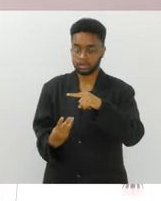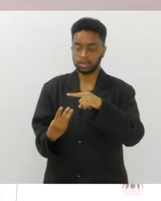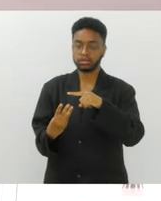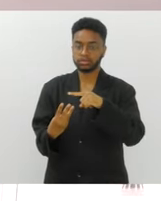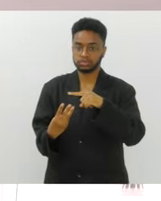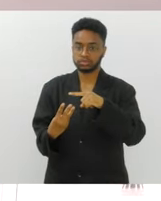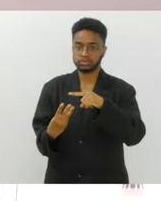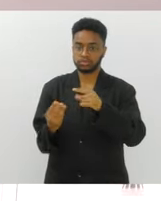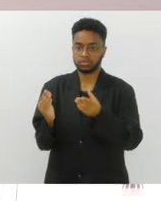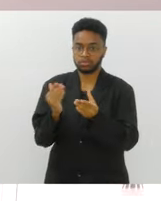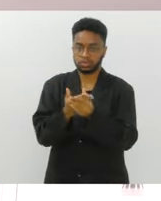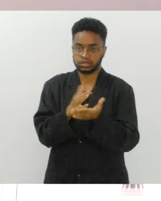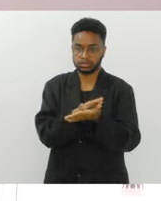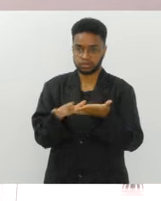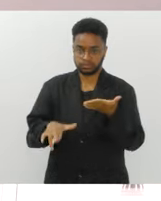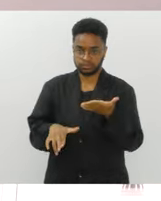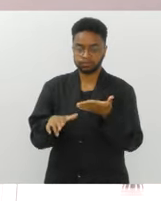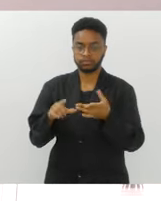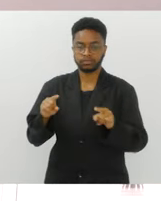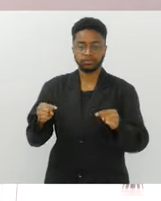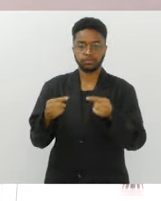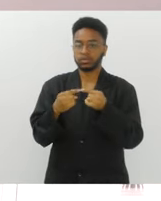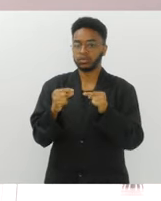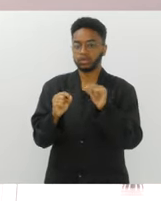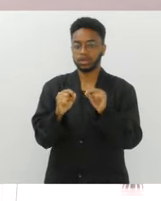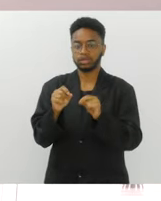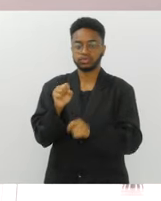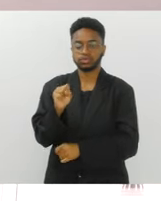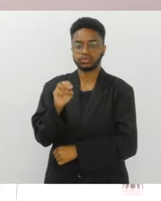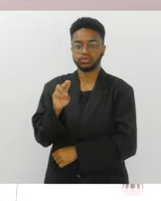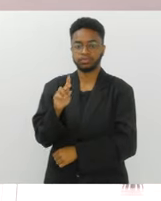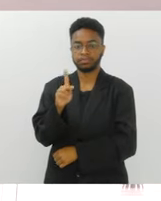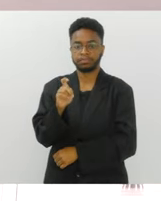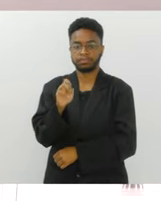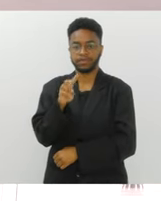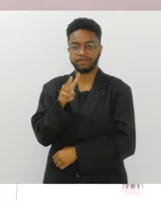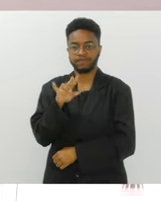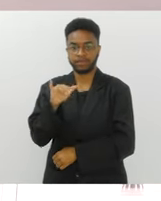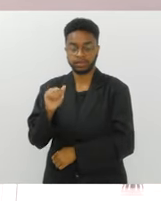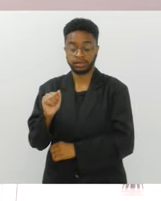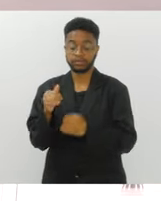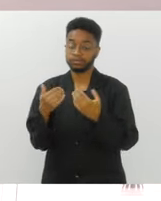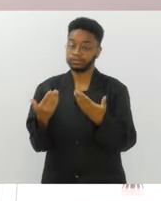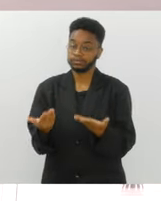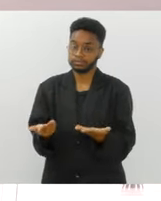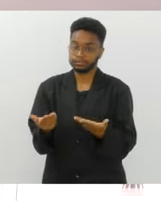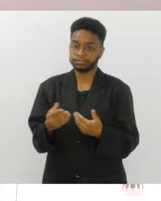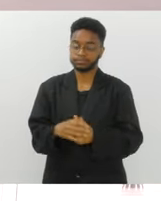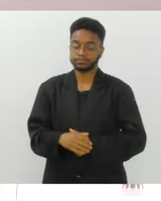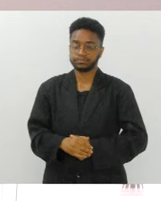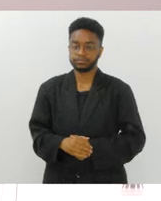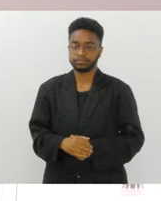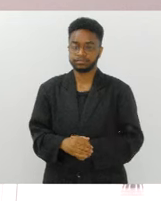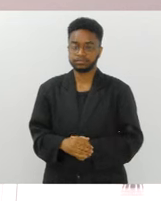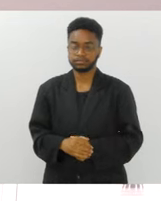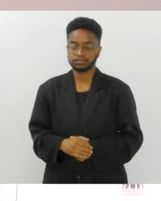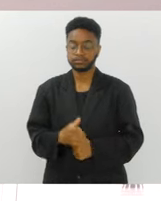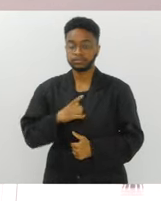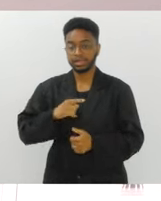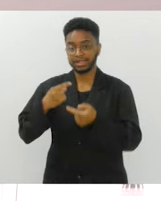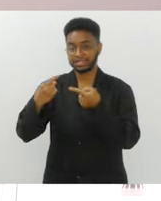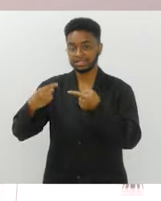um terço desses processos são processos relativos à Supervia. Então, portanto, o